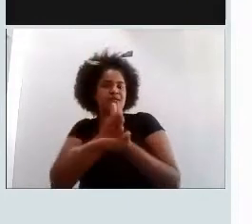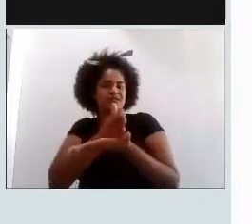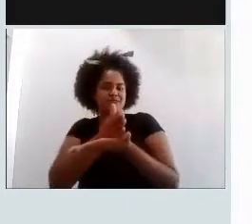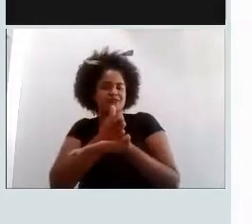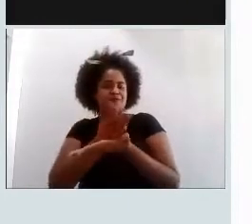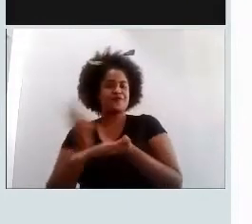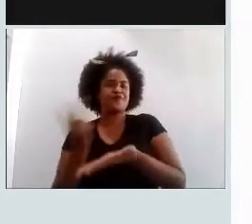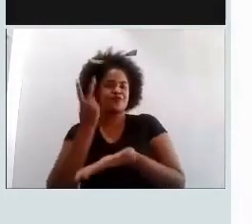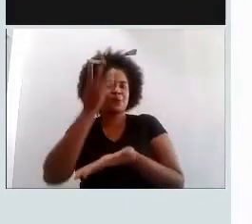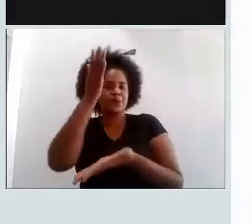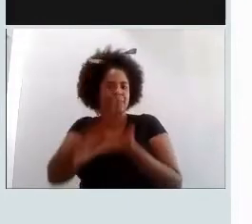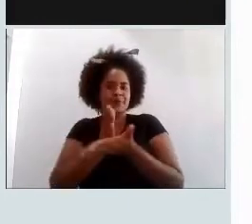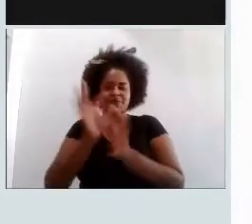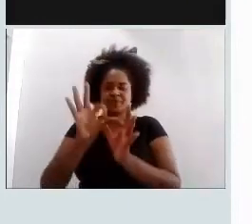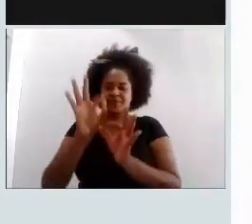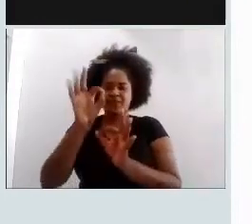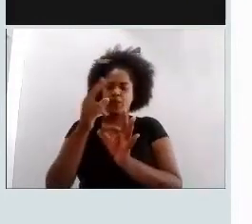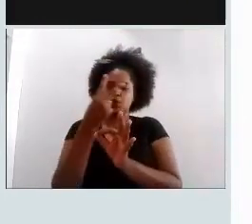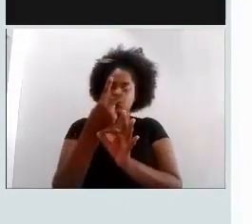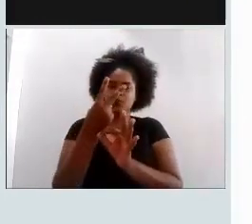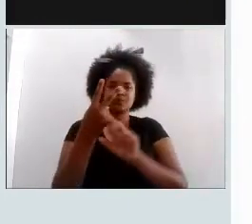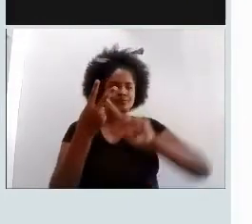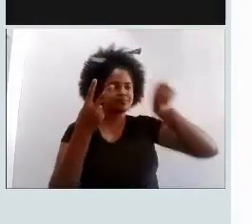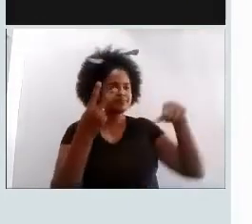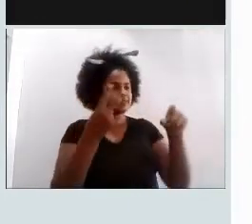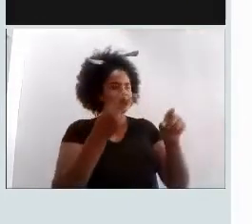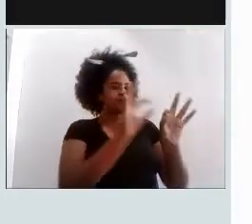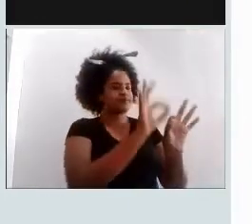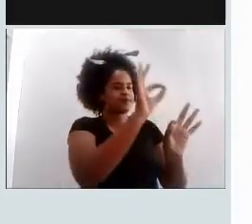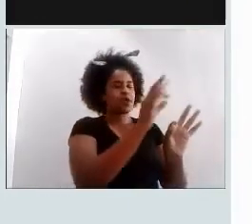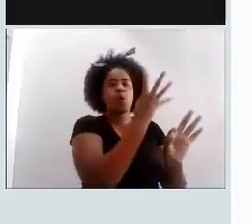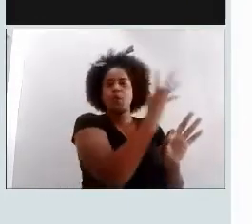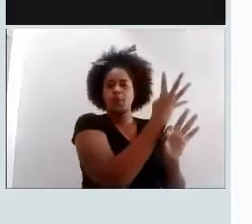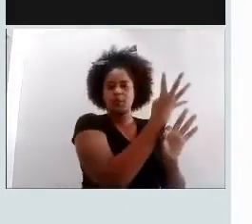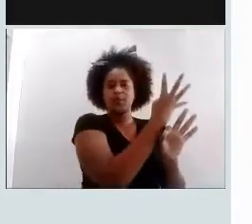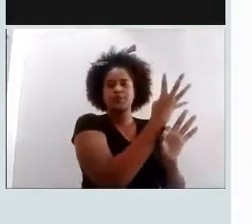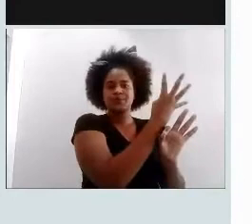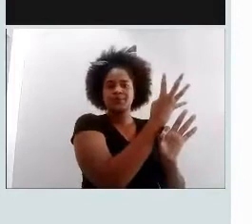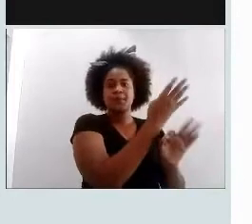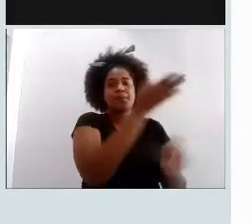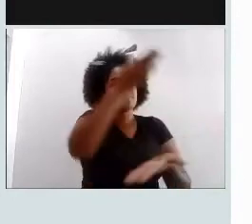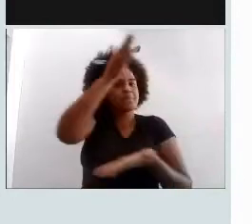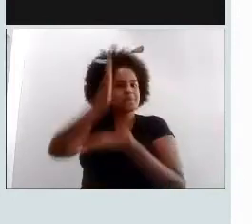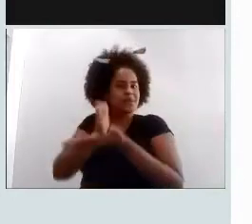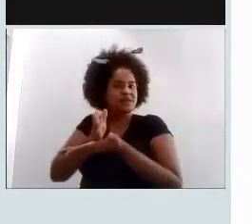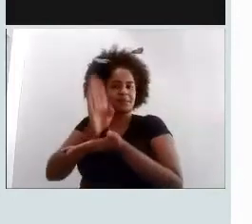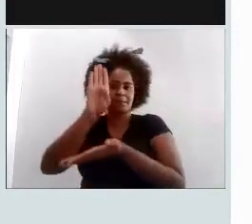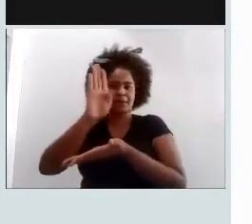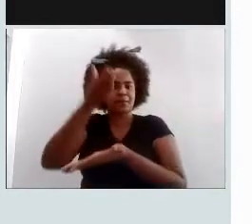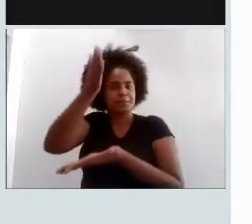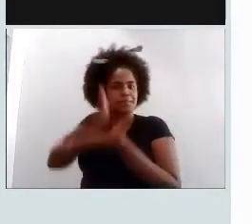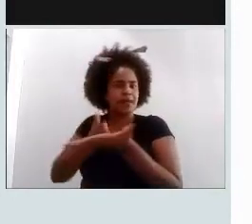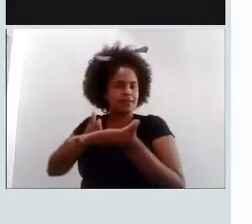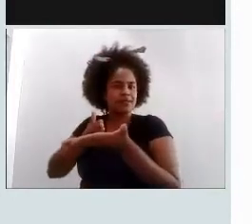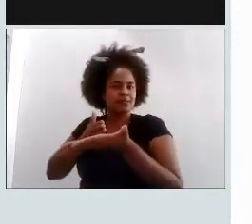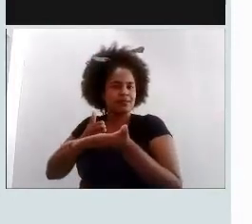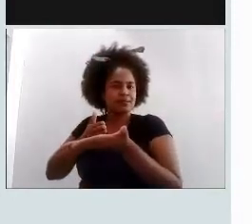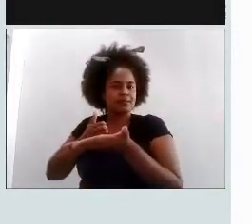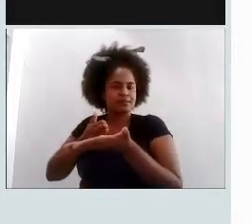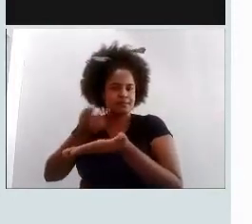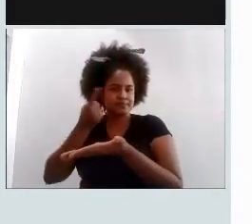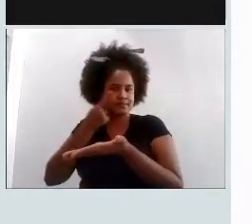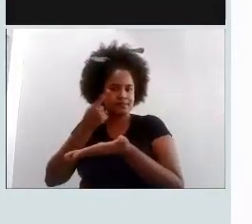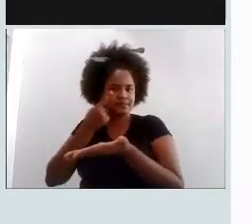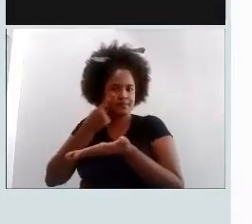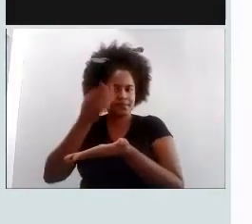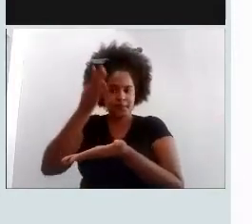seja, se ela diminuiu, ela ficou com metade dos valores, certo? Com metade dos valores da